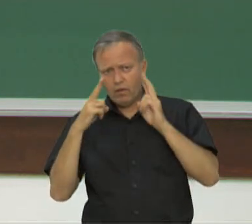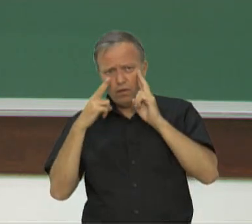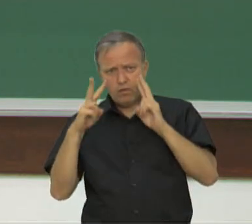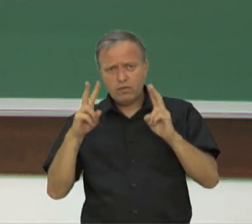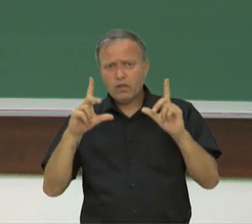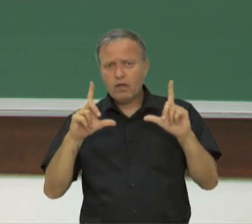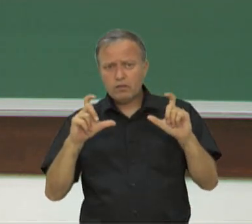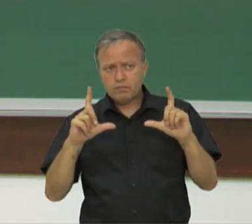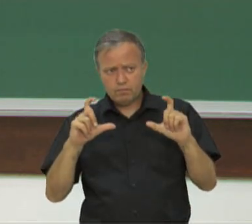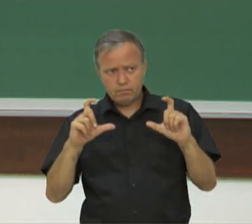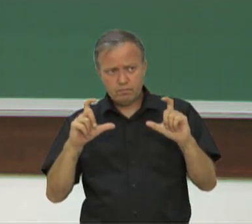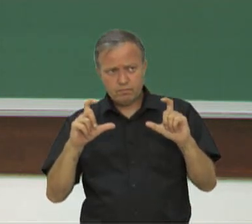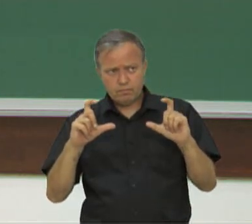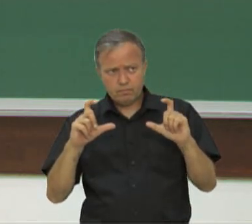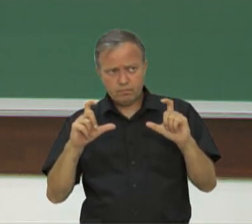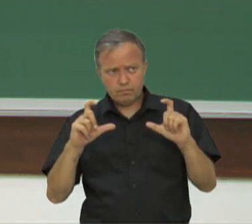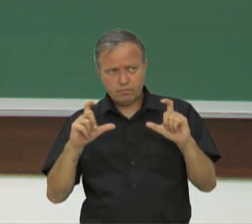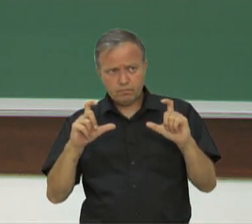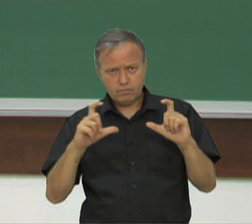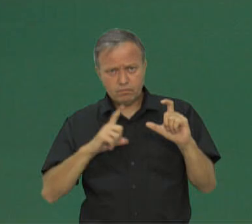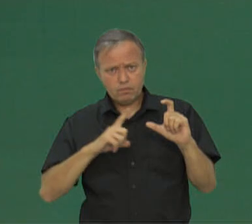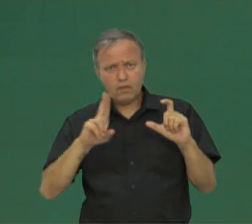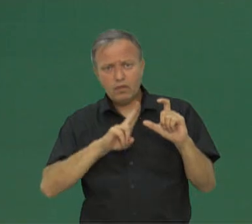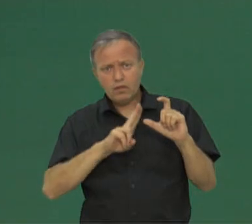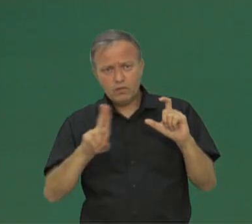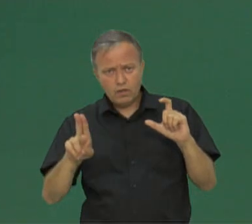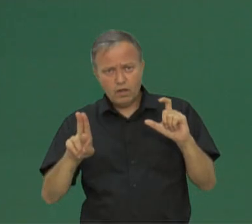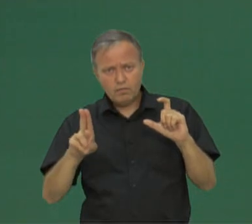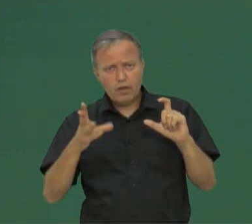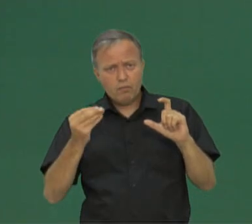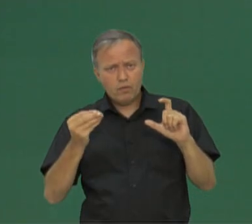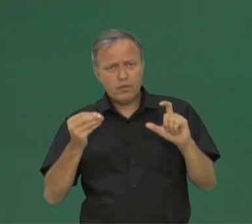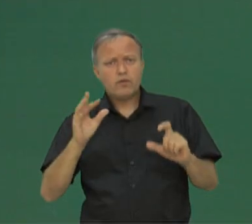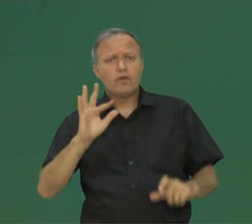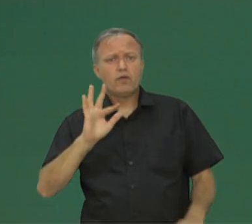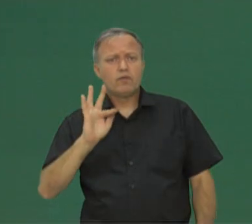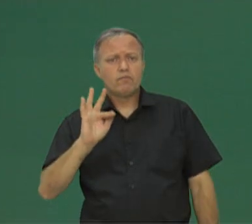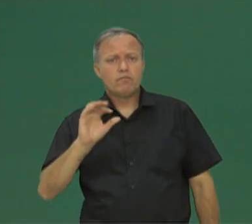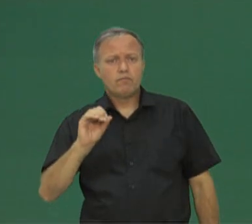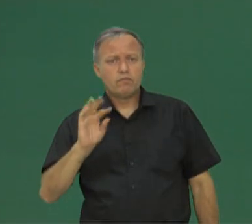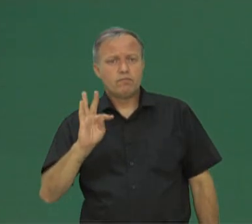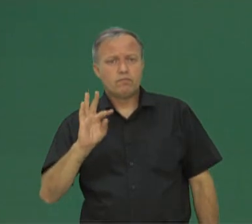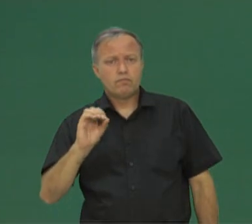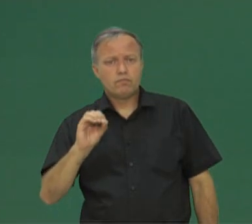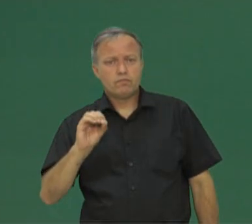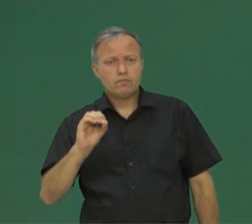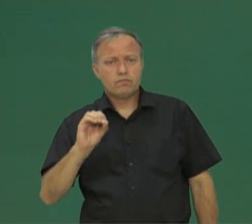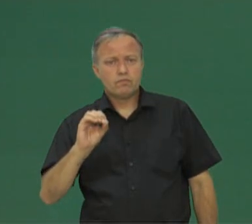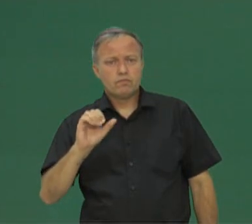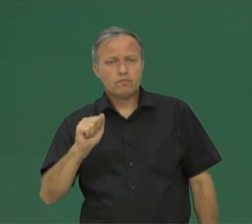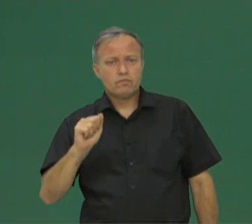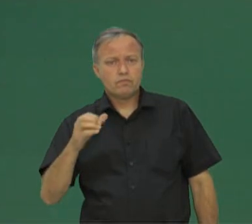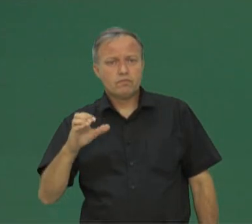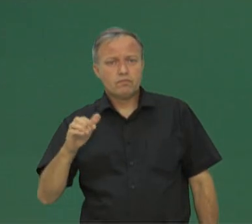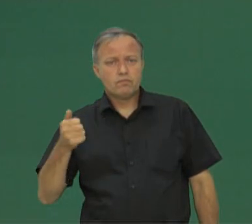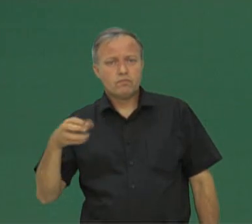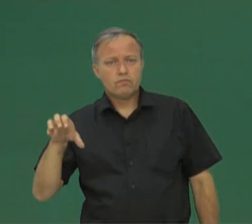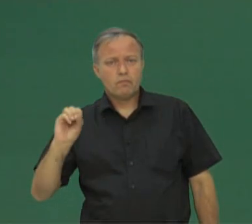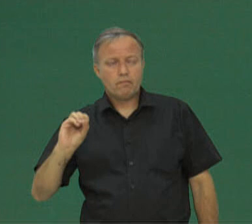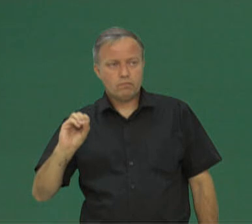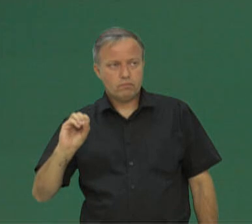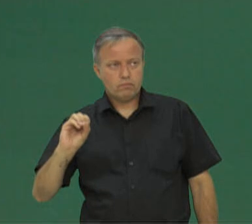ações artísticas, a gente chama muitas vezes de fotoação, tá? Muitos artistas trabalham dessa forma.